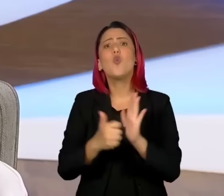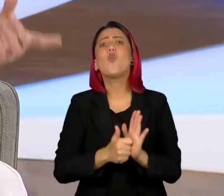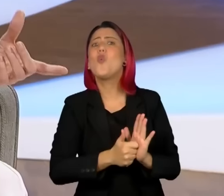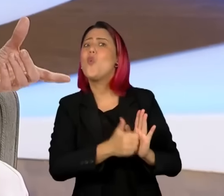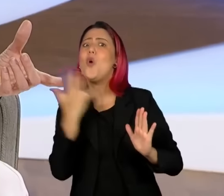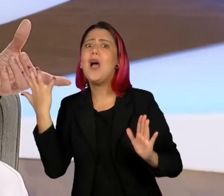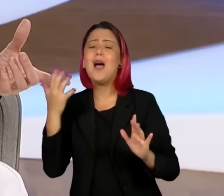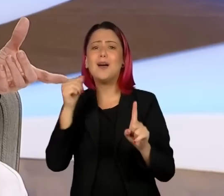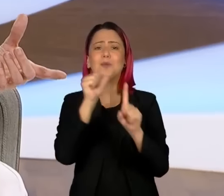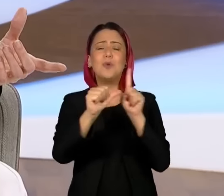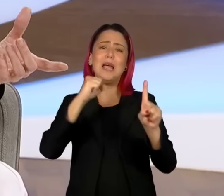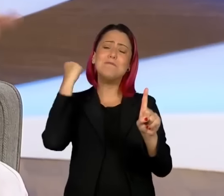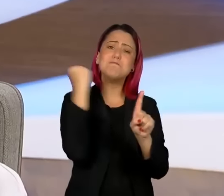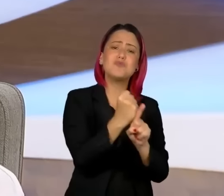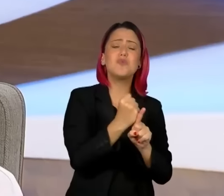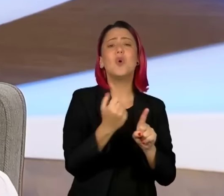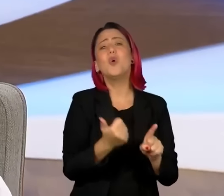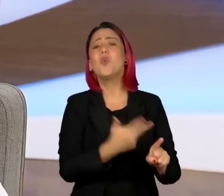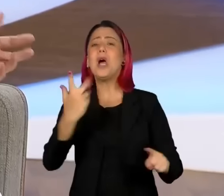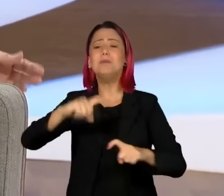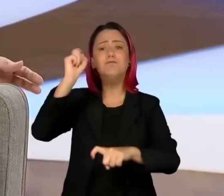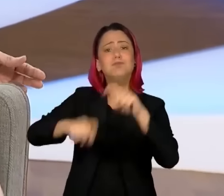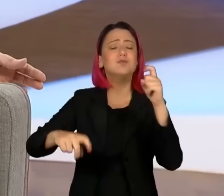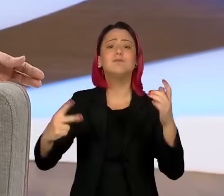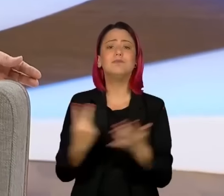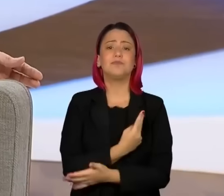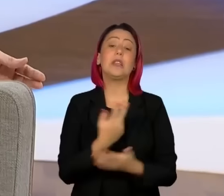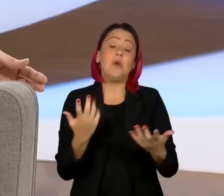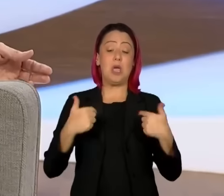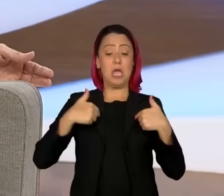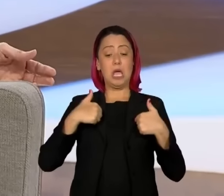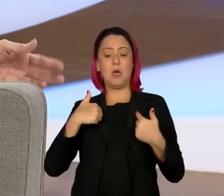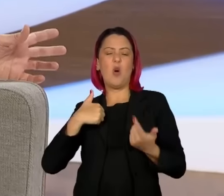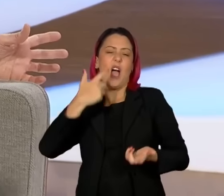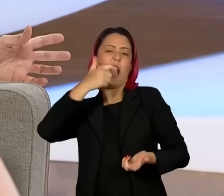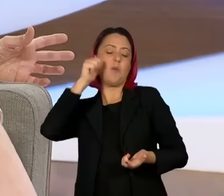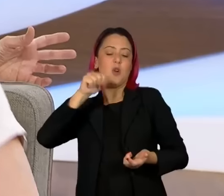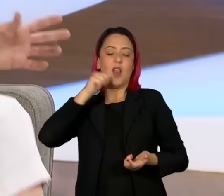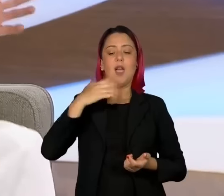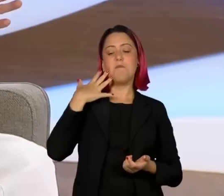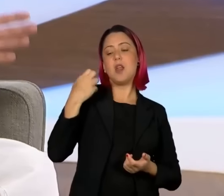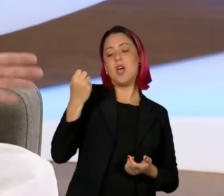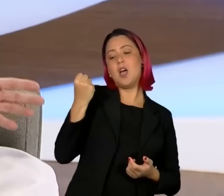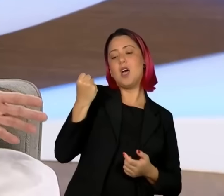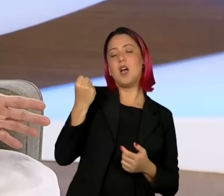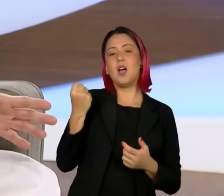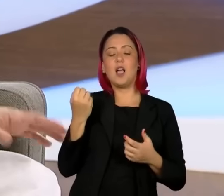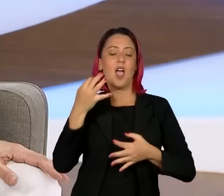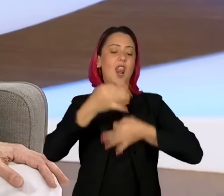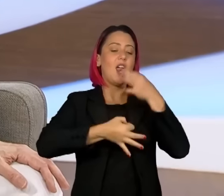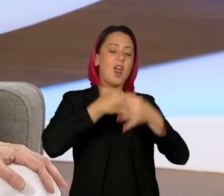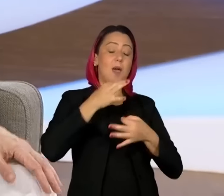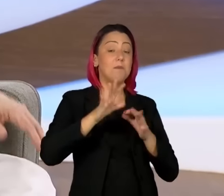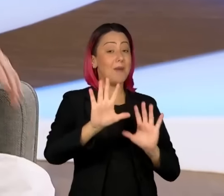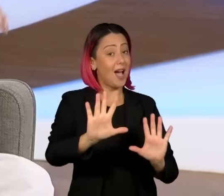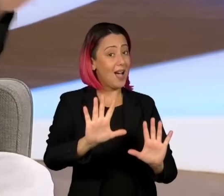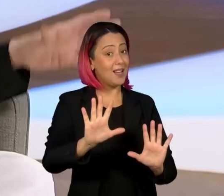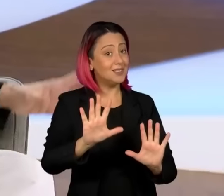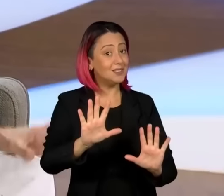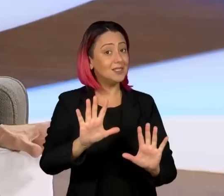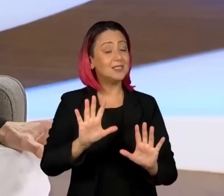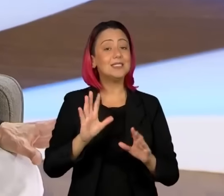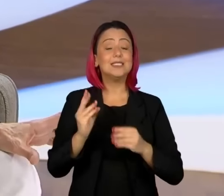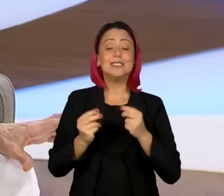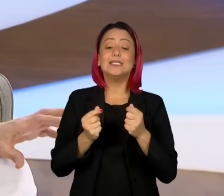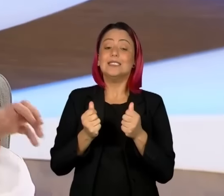feminicídio no Brasil então eu como Branca ali eu posso achar que isso não sei o que mais quando isso chega então